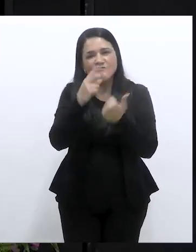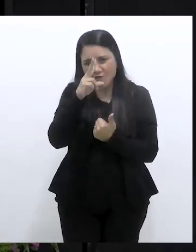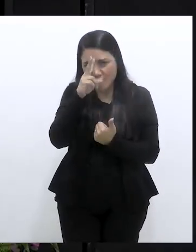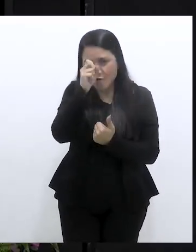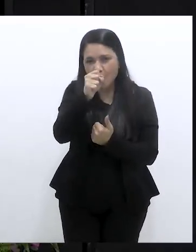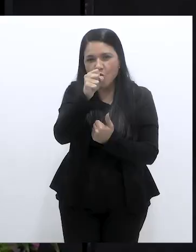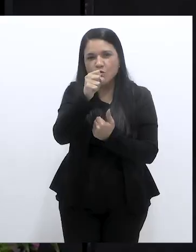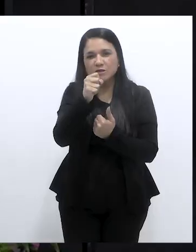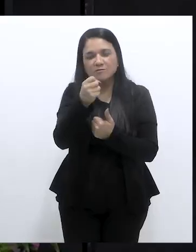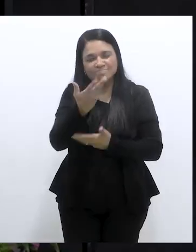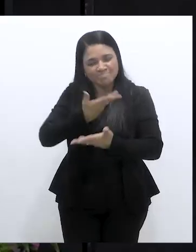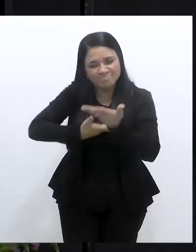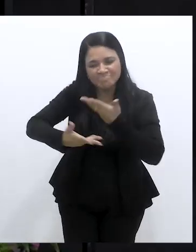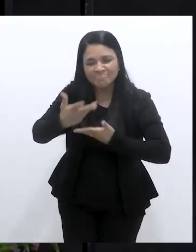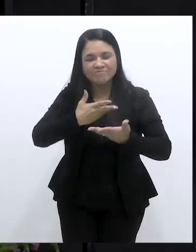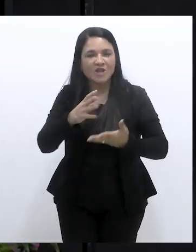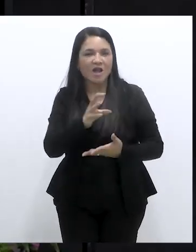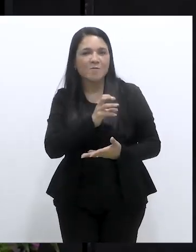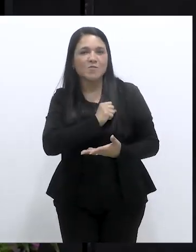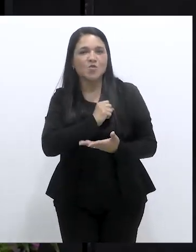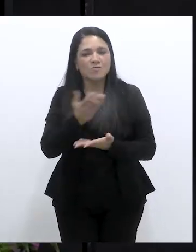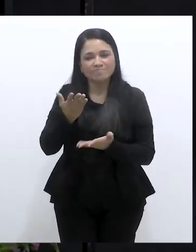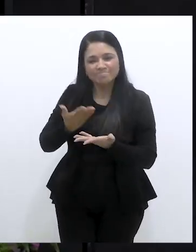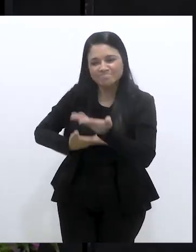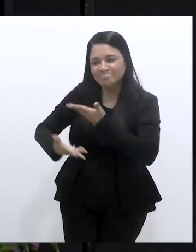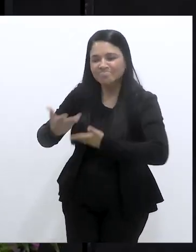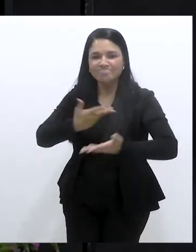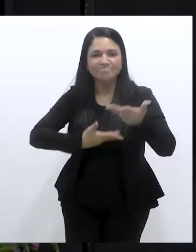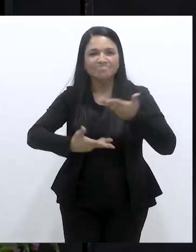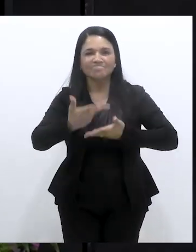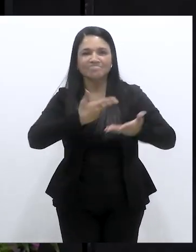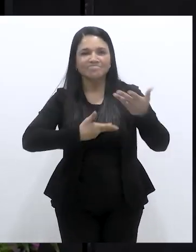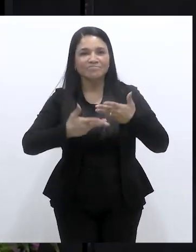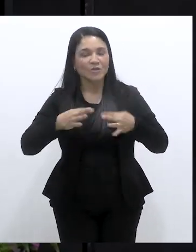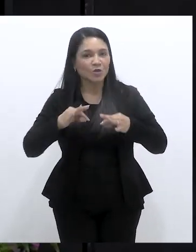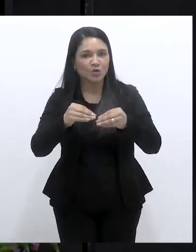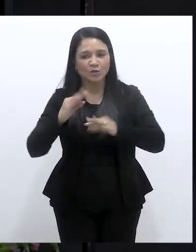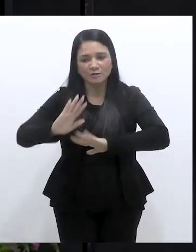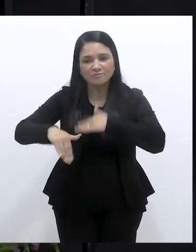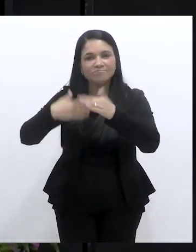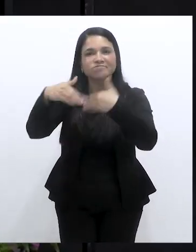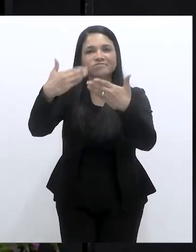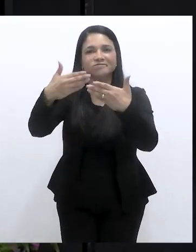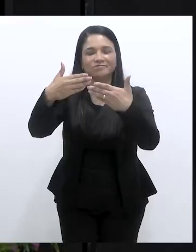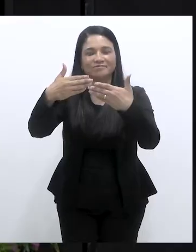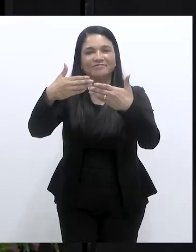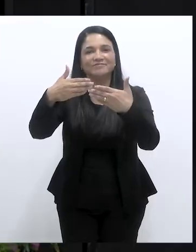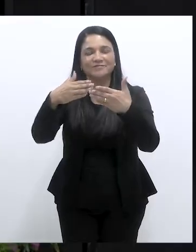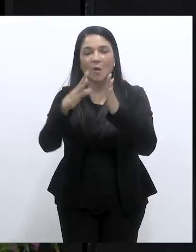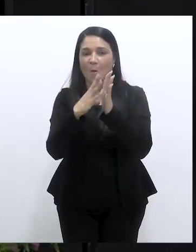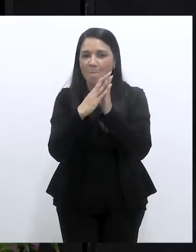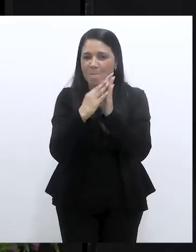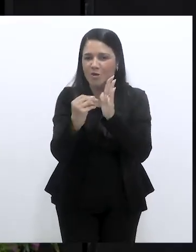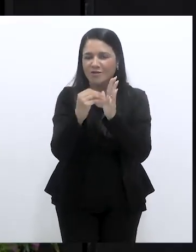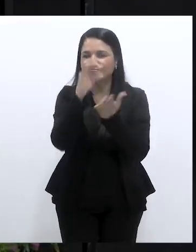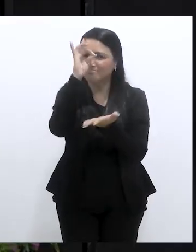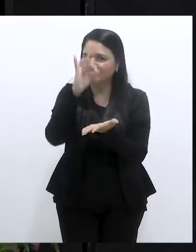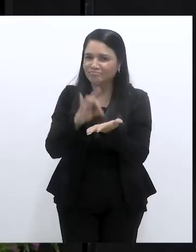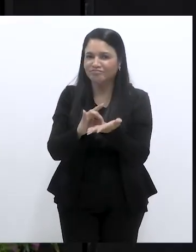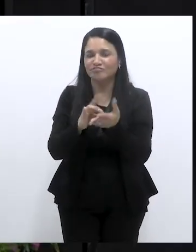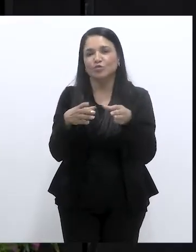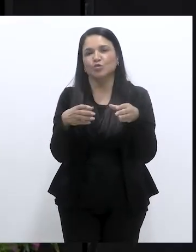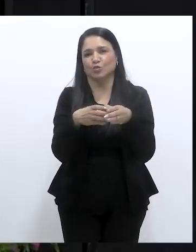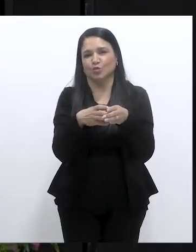se dando força, tendo esse círculo de amor retroalimentante, onde todas progridem, né? Que é